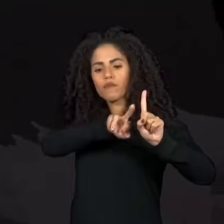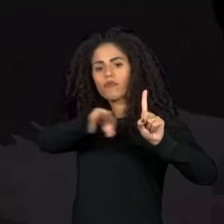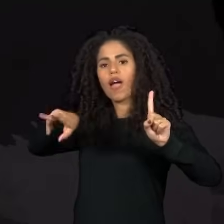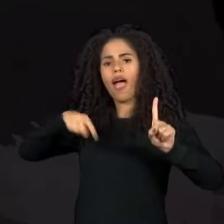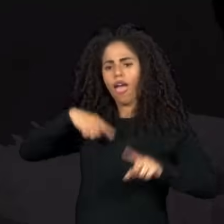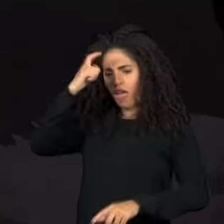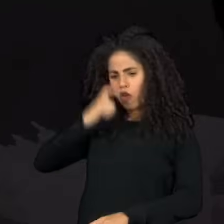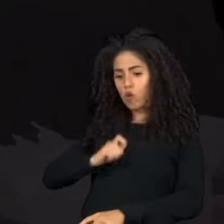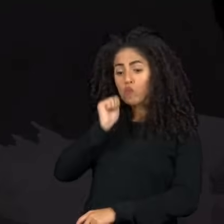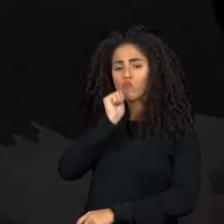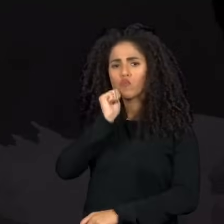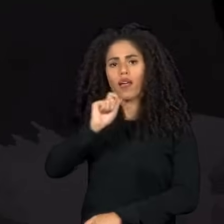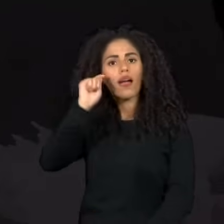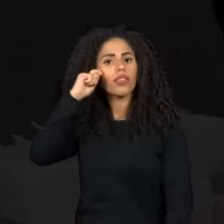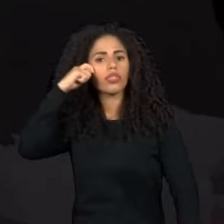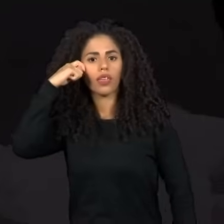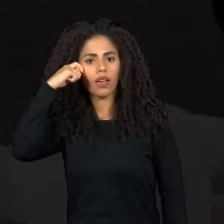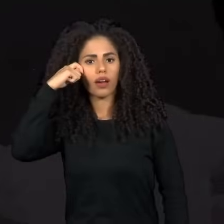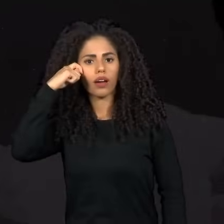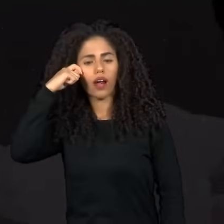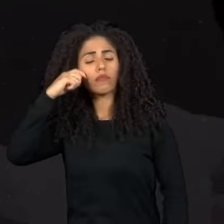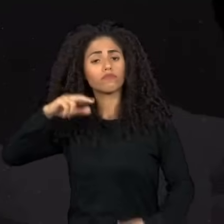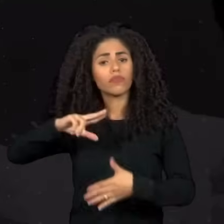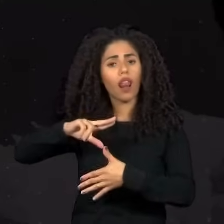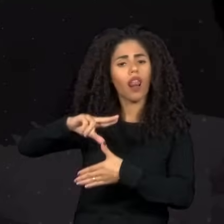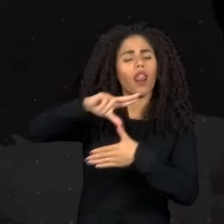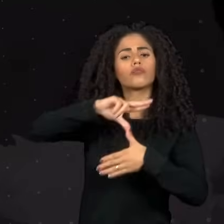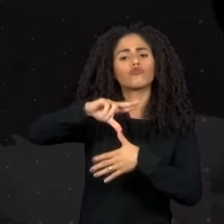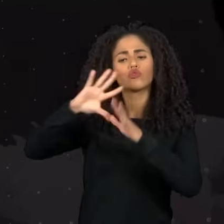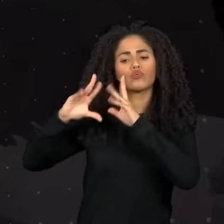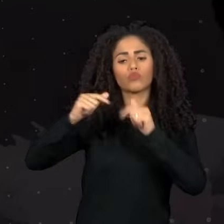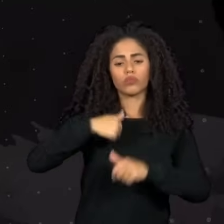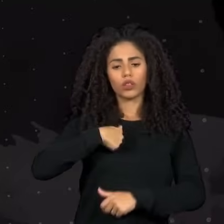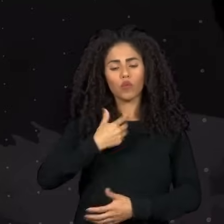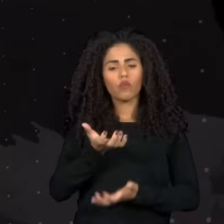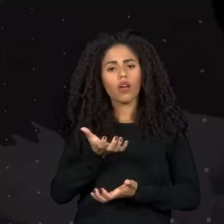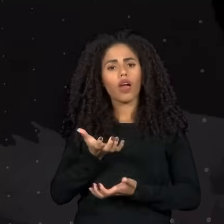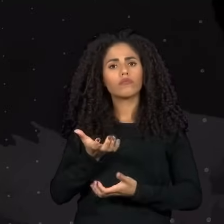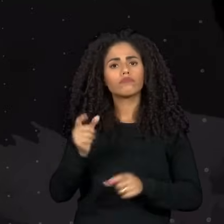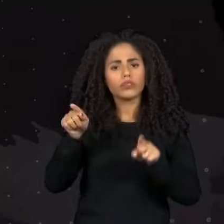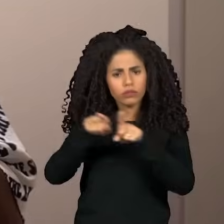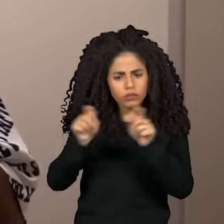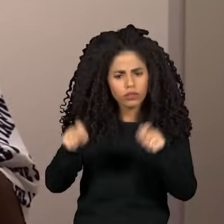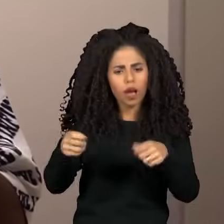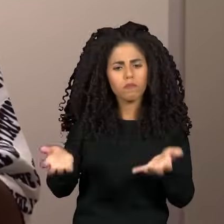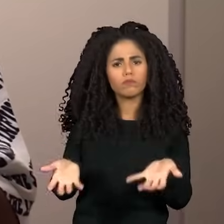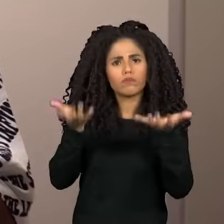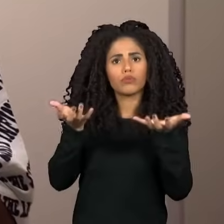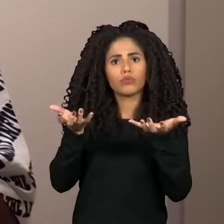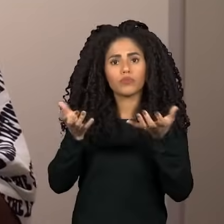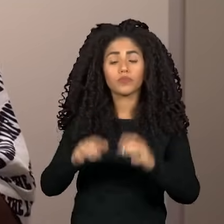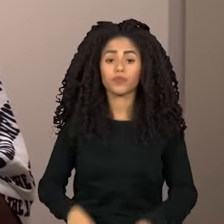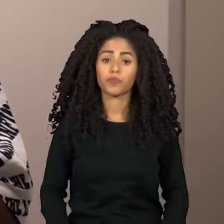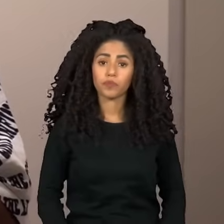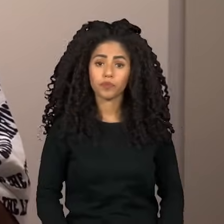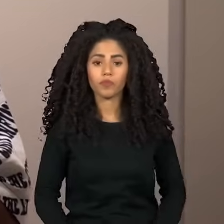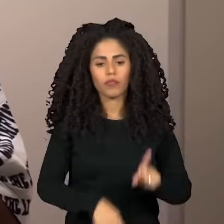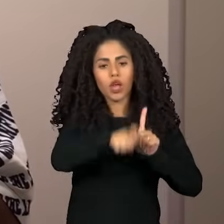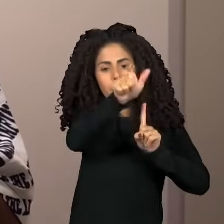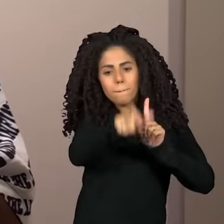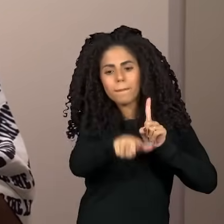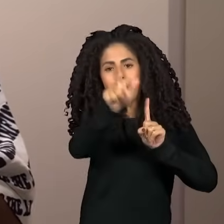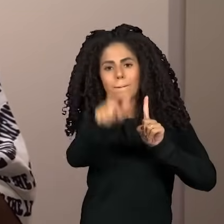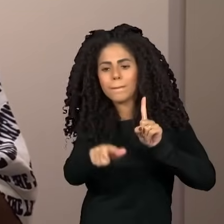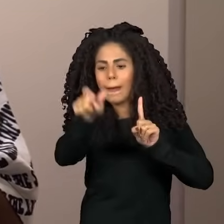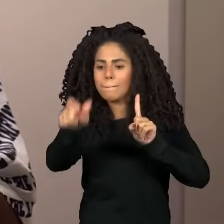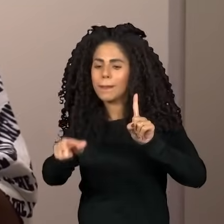sou negra, sou latina, sou tudo o que quero ser. Sou potência. O poliamor é uma combinação de grego e latim